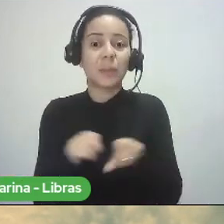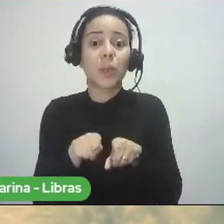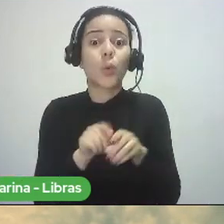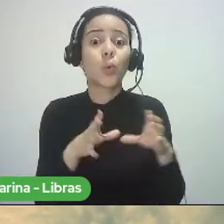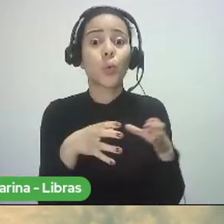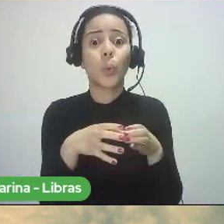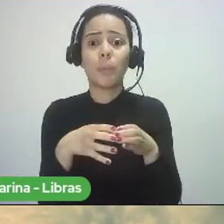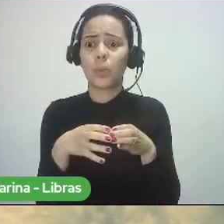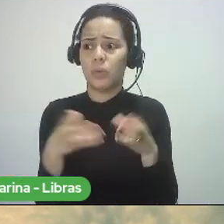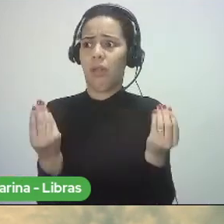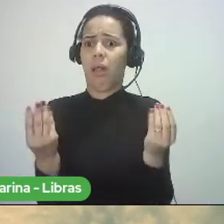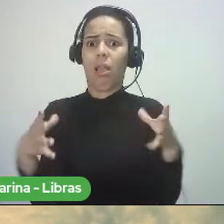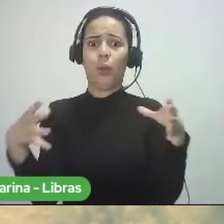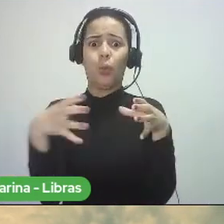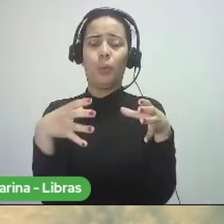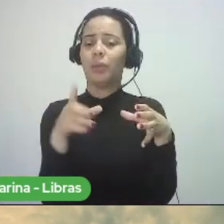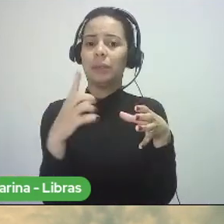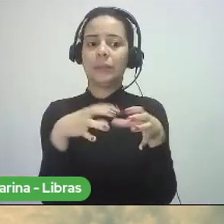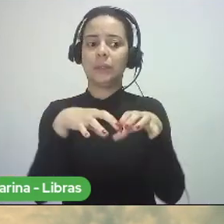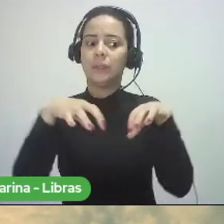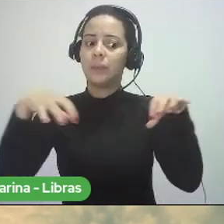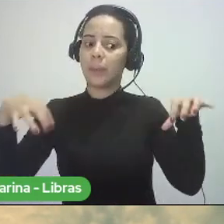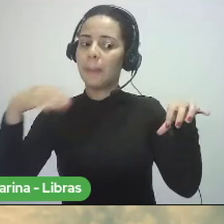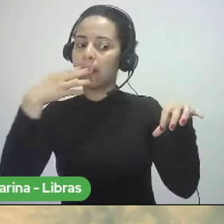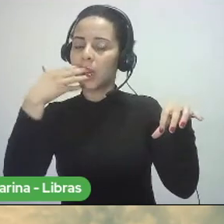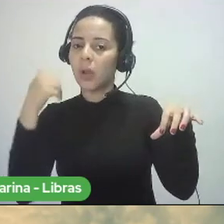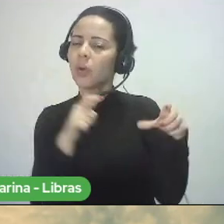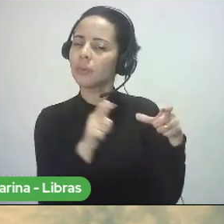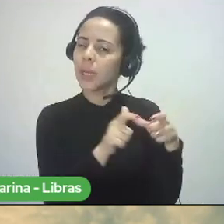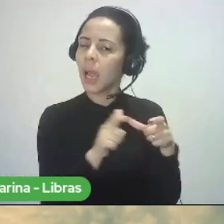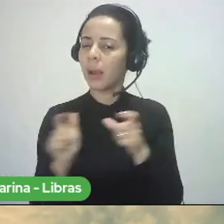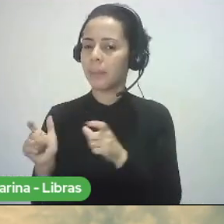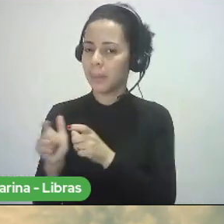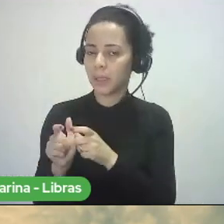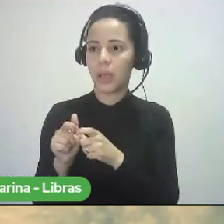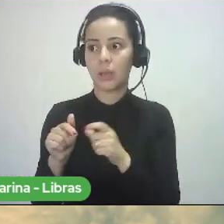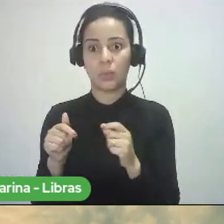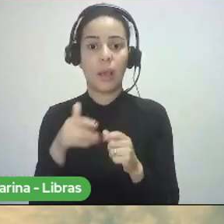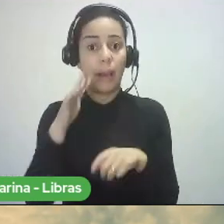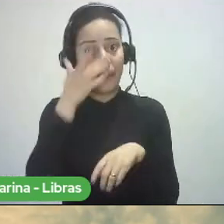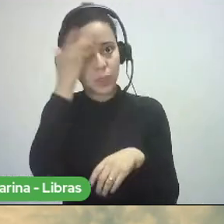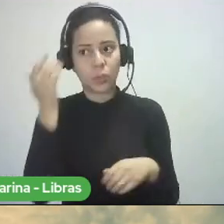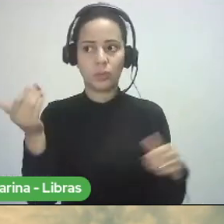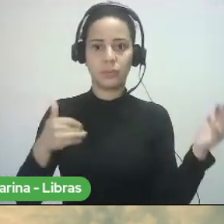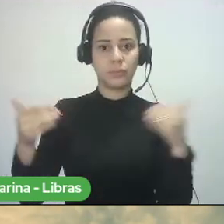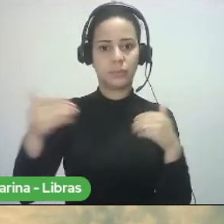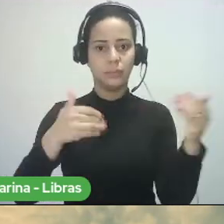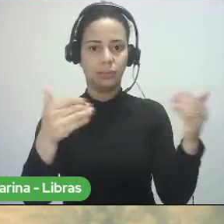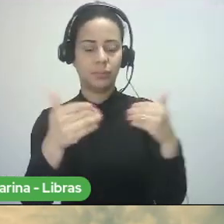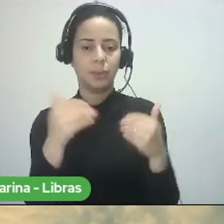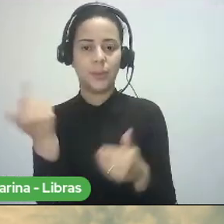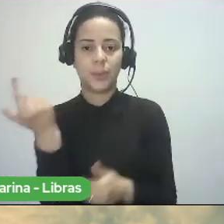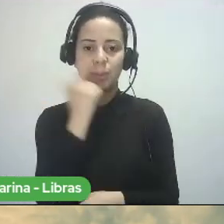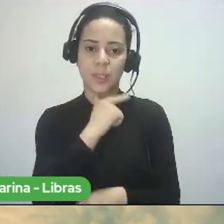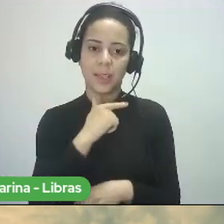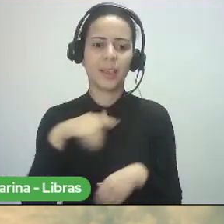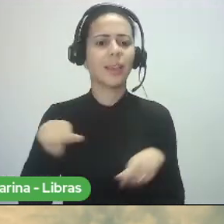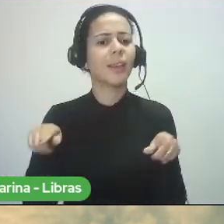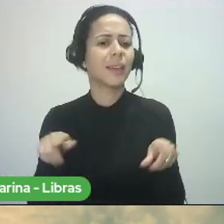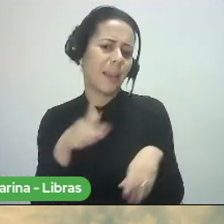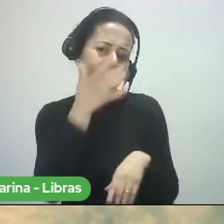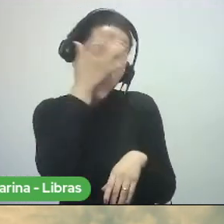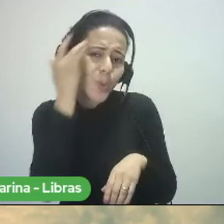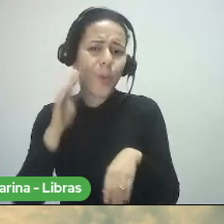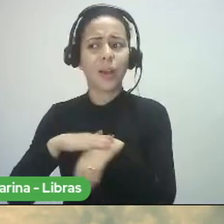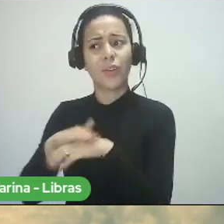gente consiga atingir um maior número de pessoas participando. E claro, todo mundo falando ao mesmo tempo,